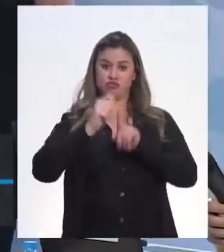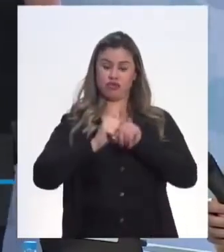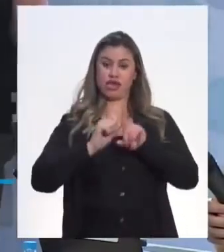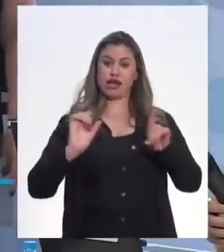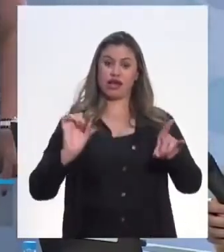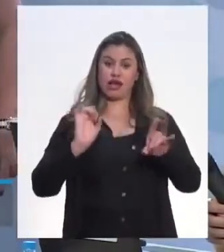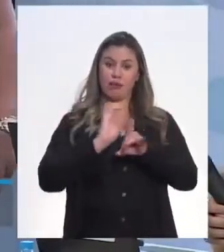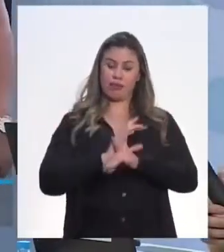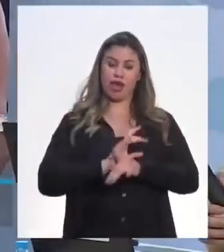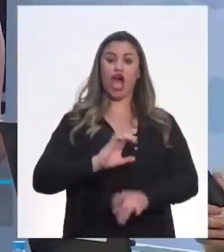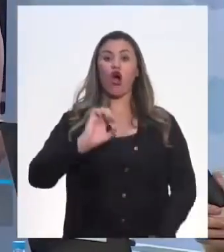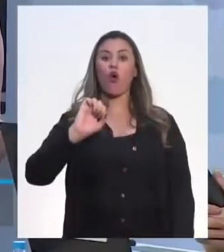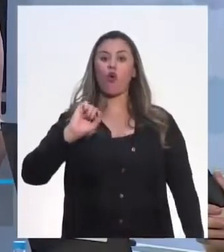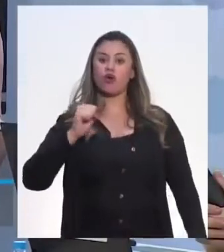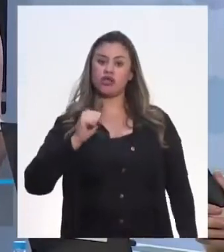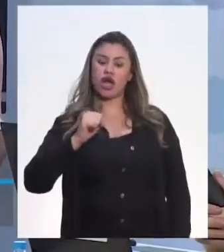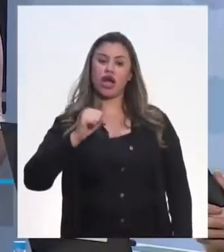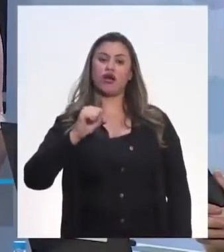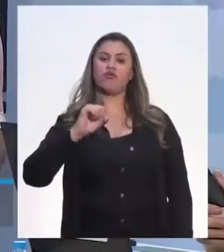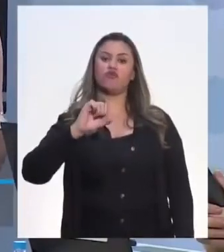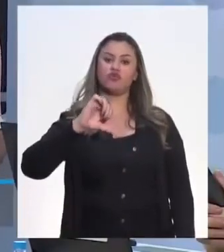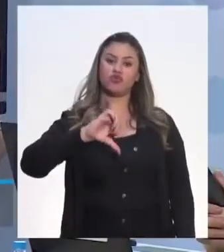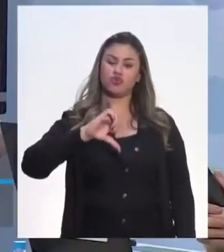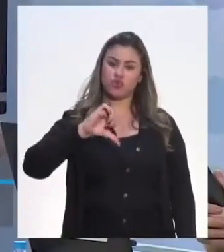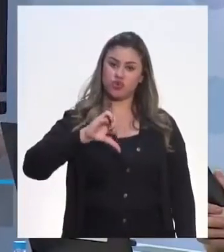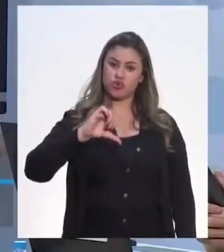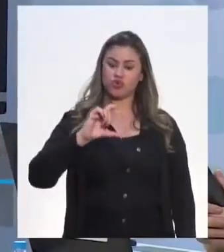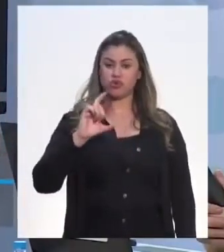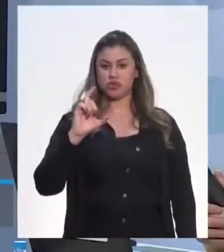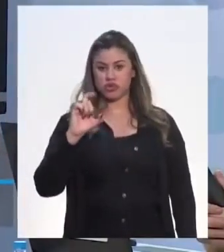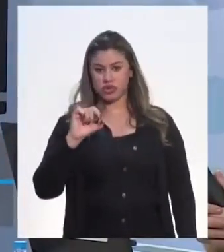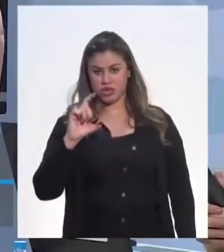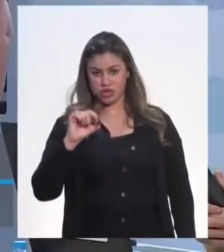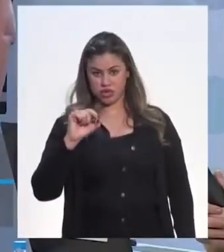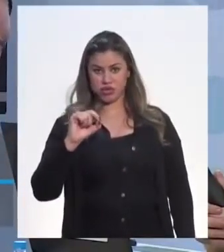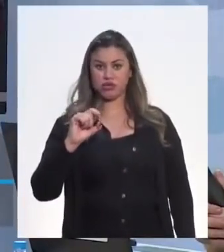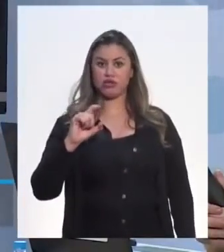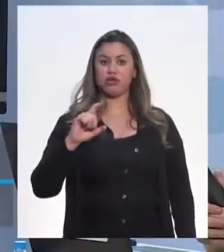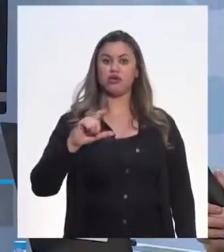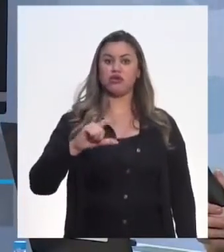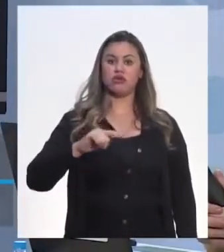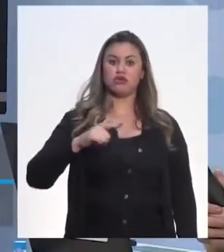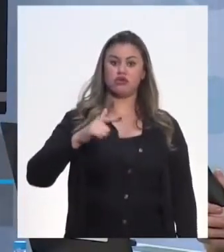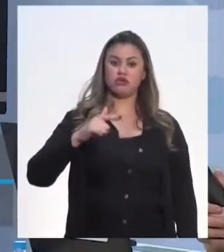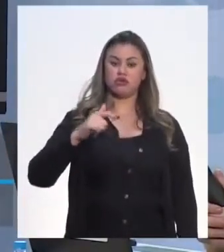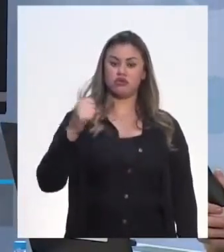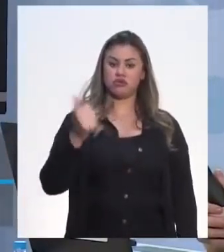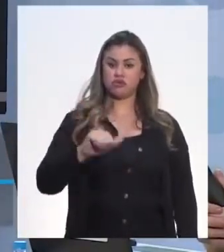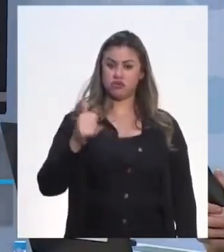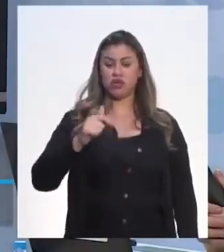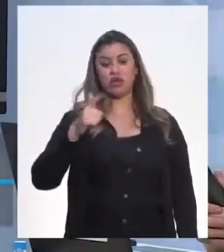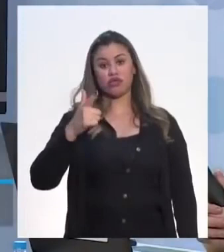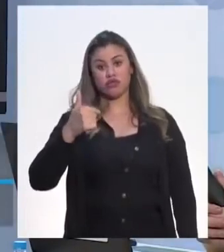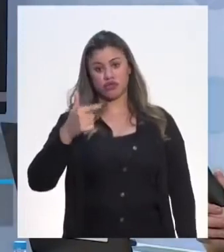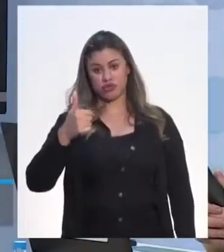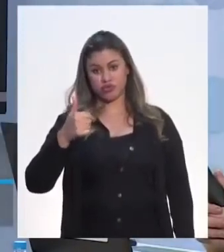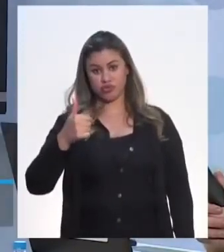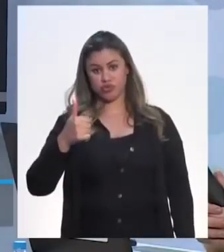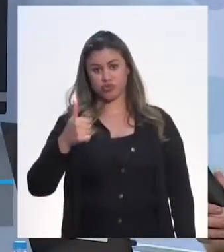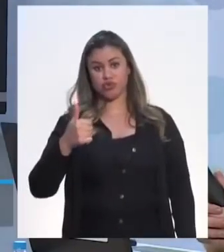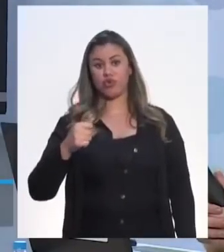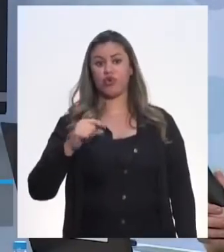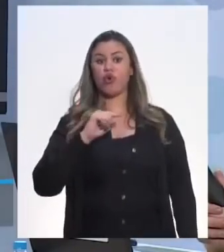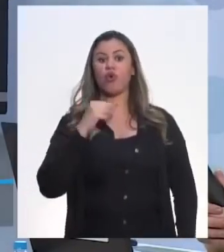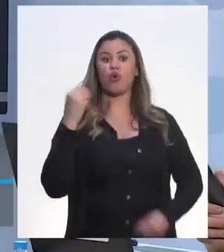8º 9º 10º 11º e 12º mês aí sim ela já tava recebendo